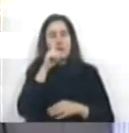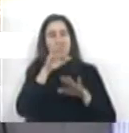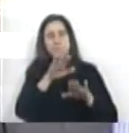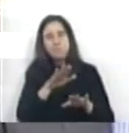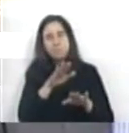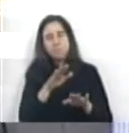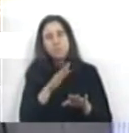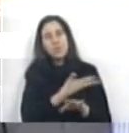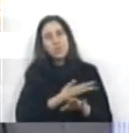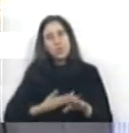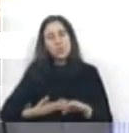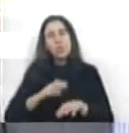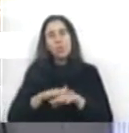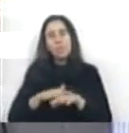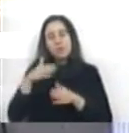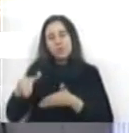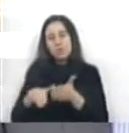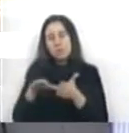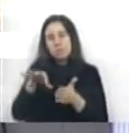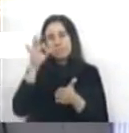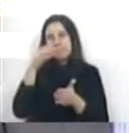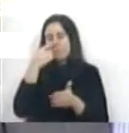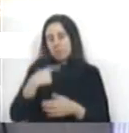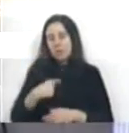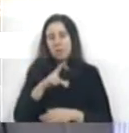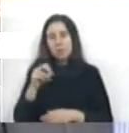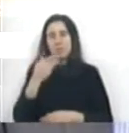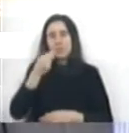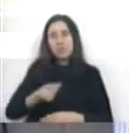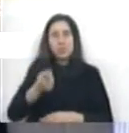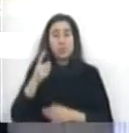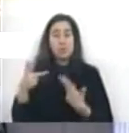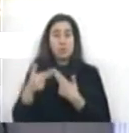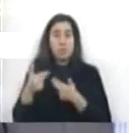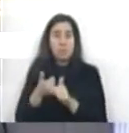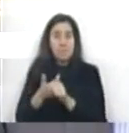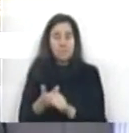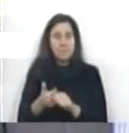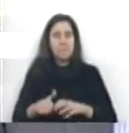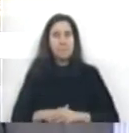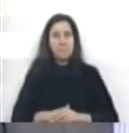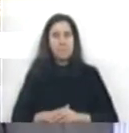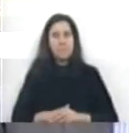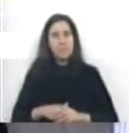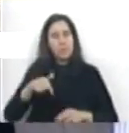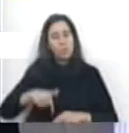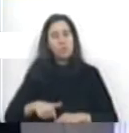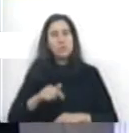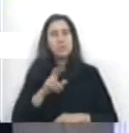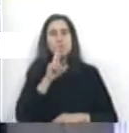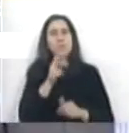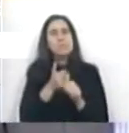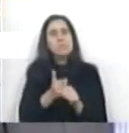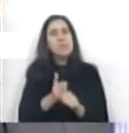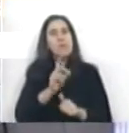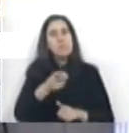suspensas pelas opções de uma estratégia errada e injusta à austeridade. O que responderei hoje